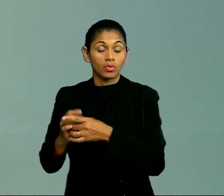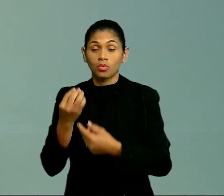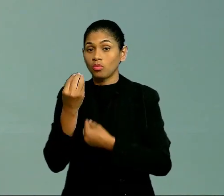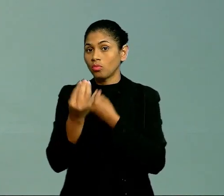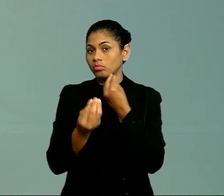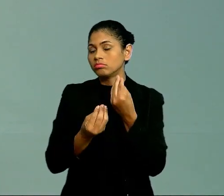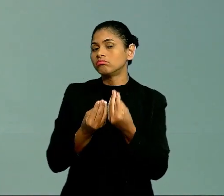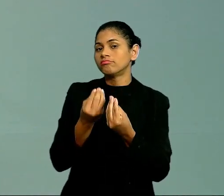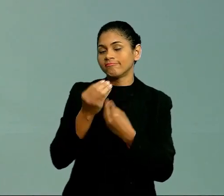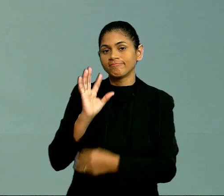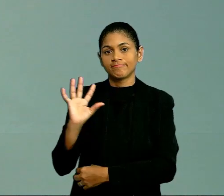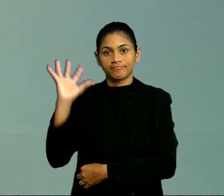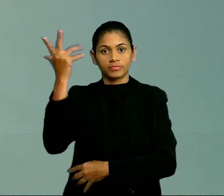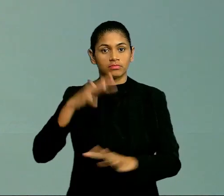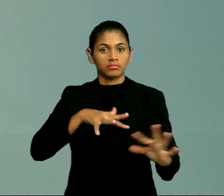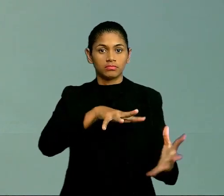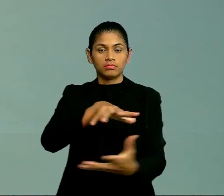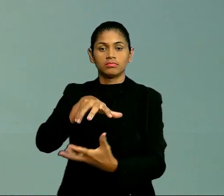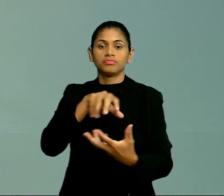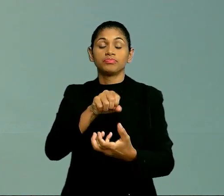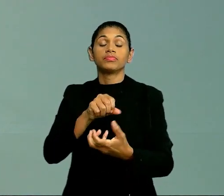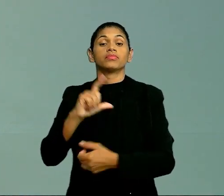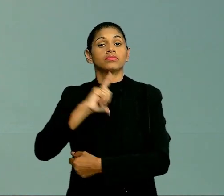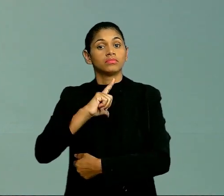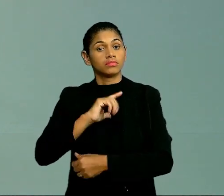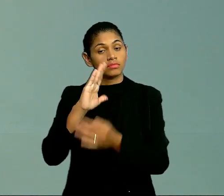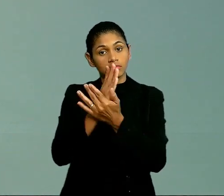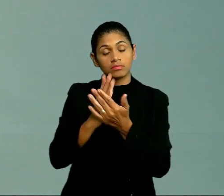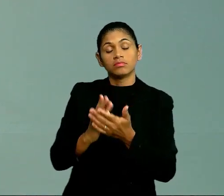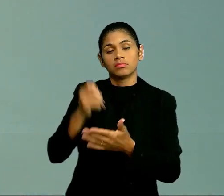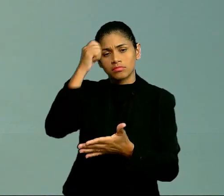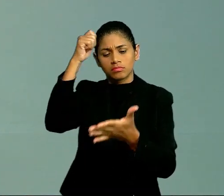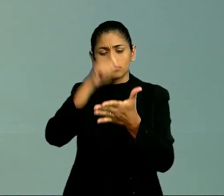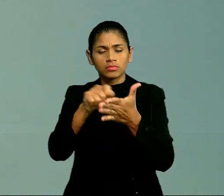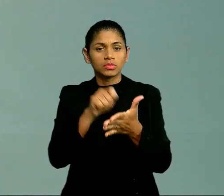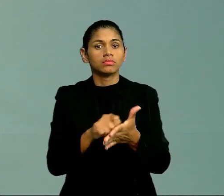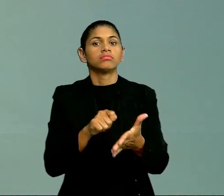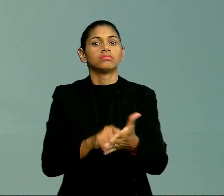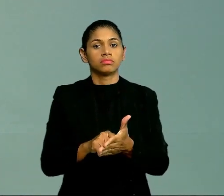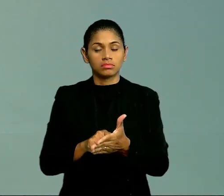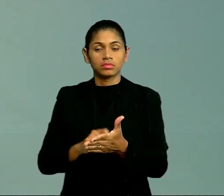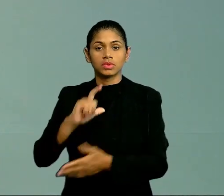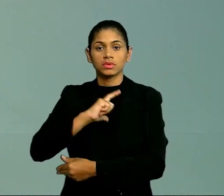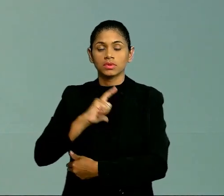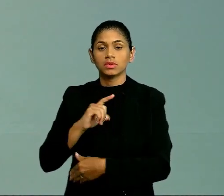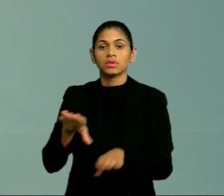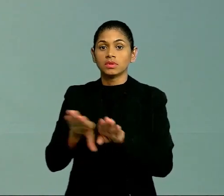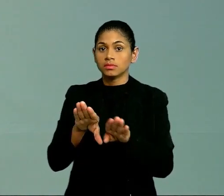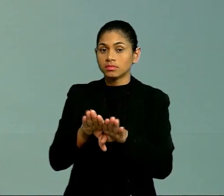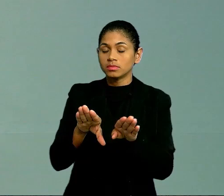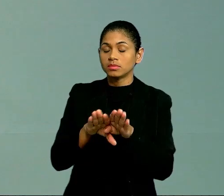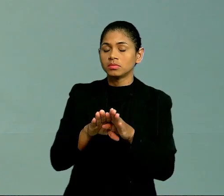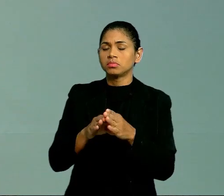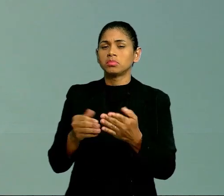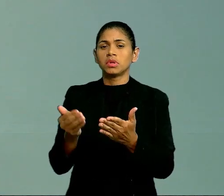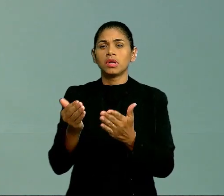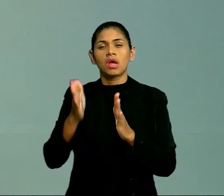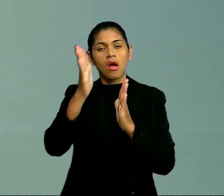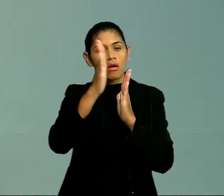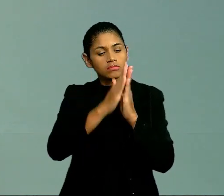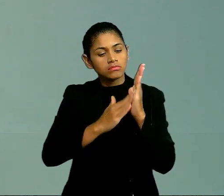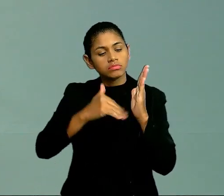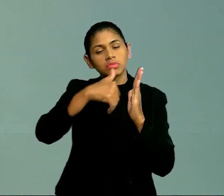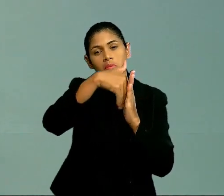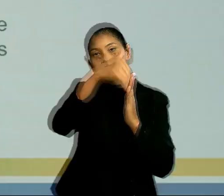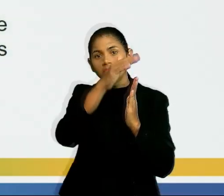no mundo. Então, nós temos alguns autores, alguns escritores, e aí a gente tem também artistas plásticos que se